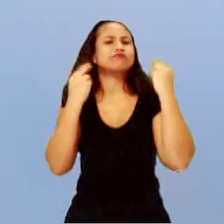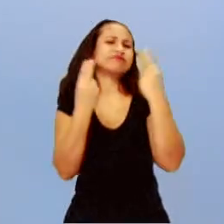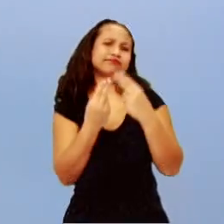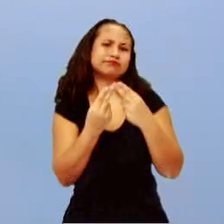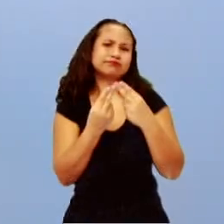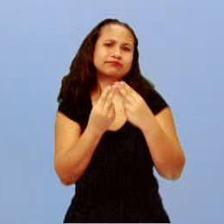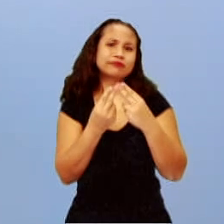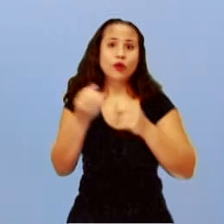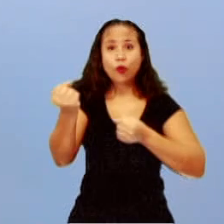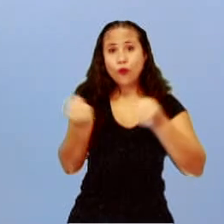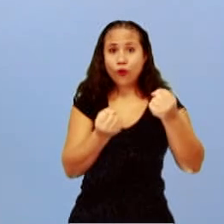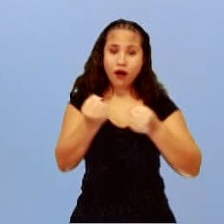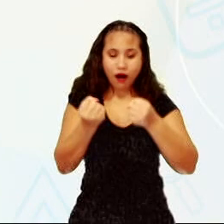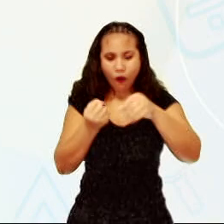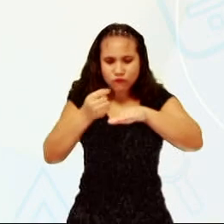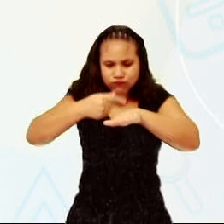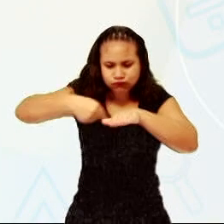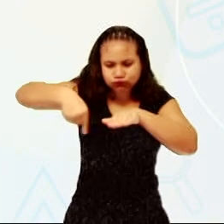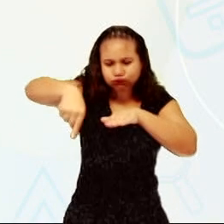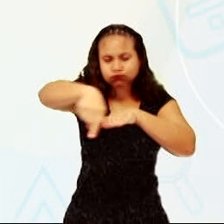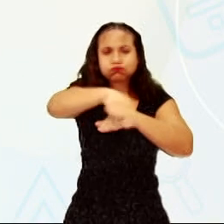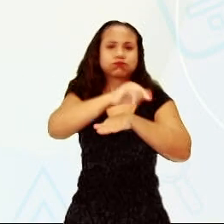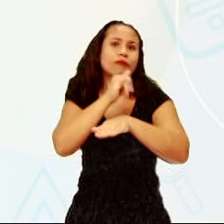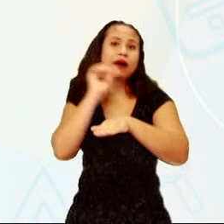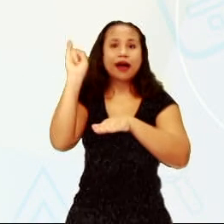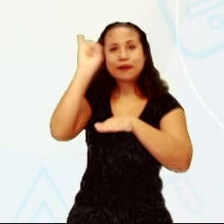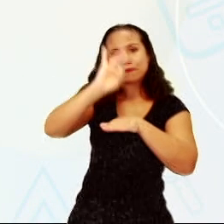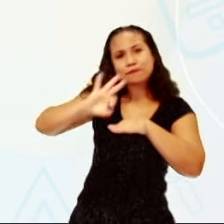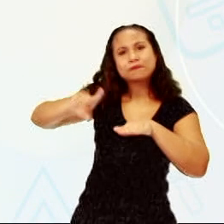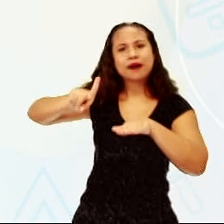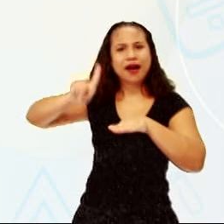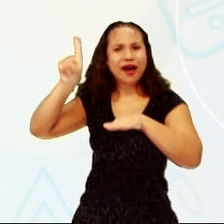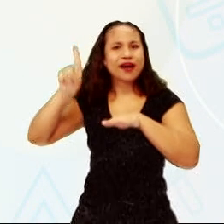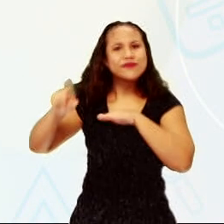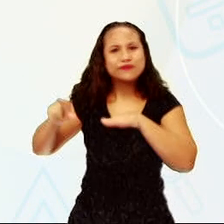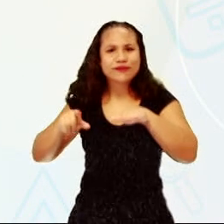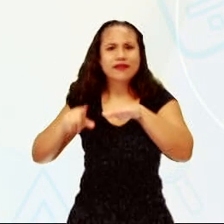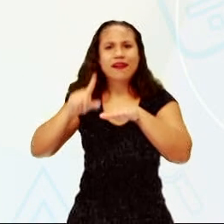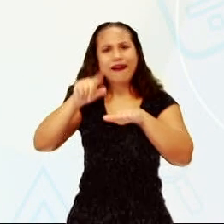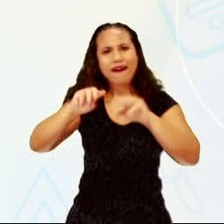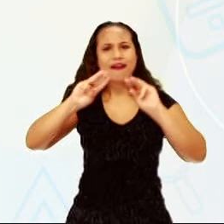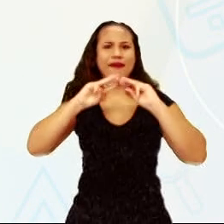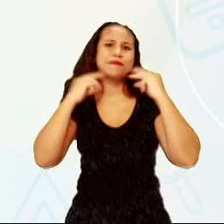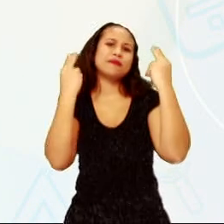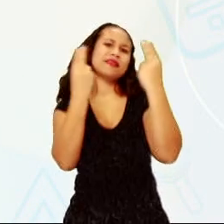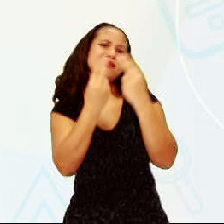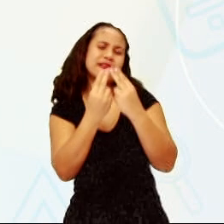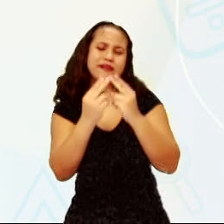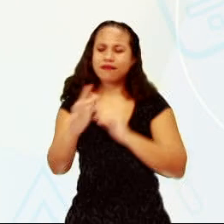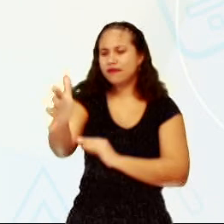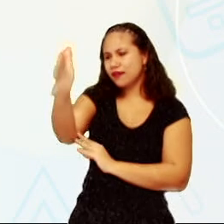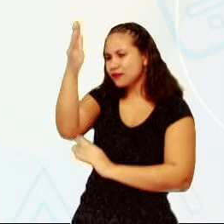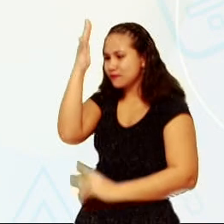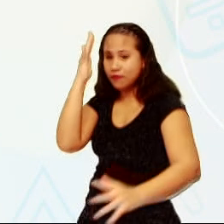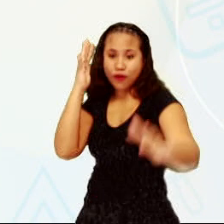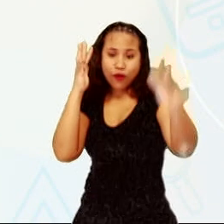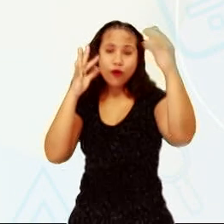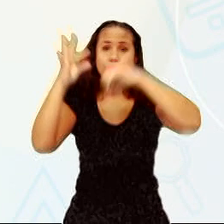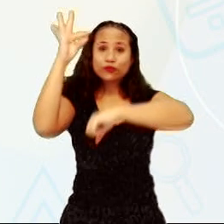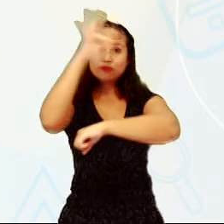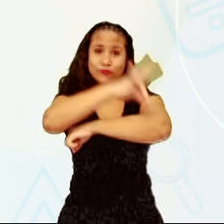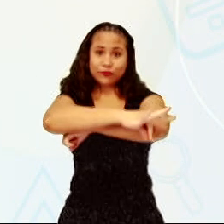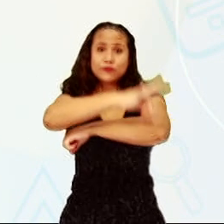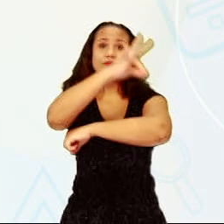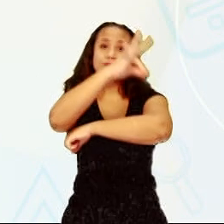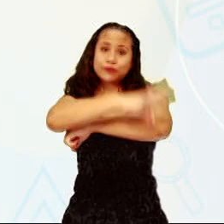O carro que você está vendo aqui nesse exemplo é um exemplo de matéria. As plantas, o